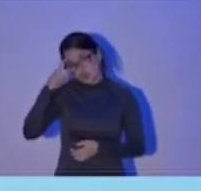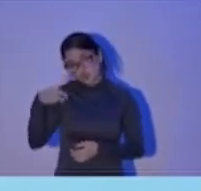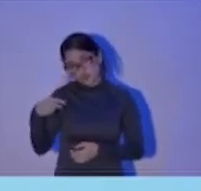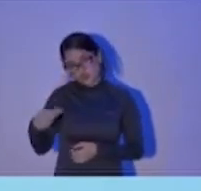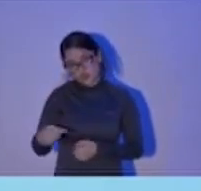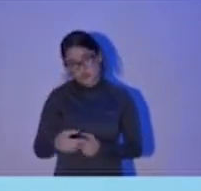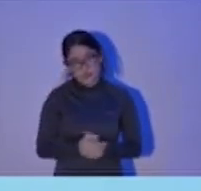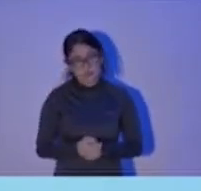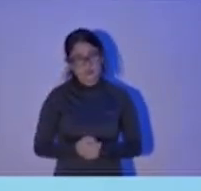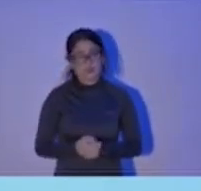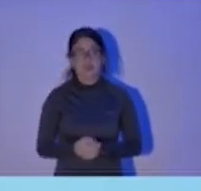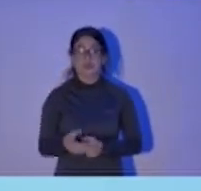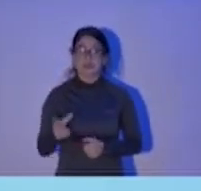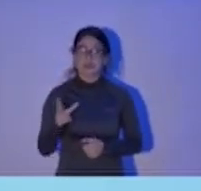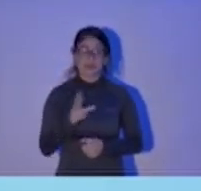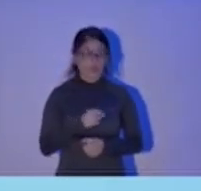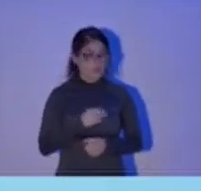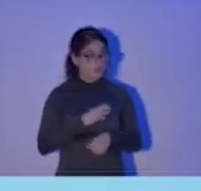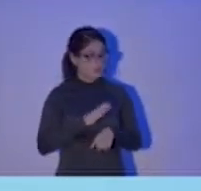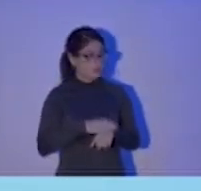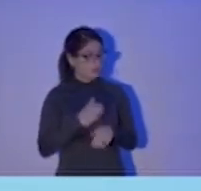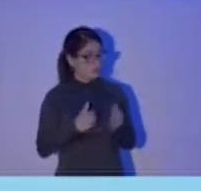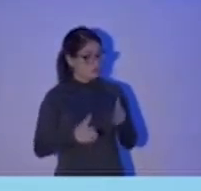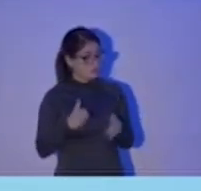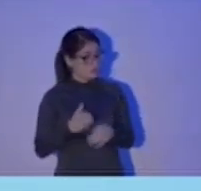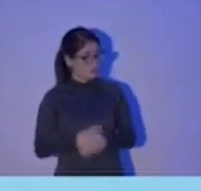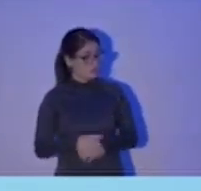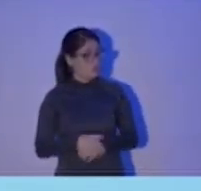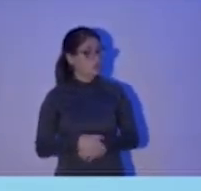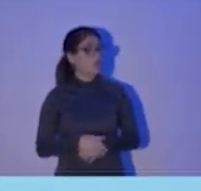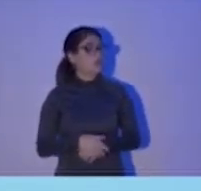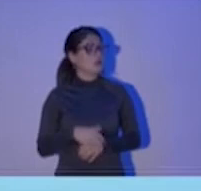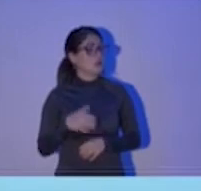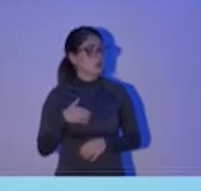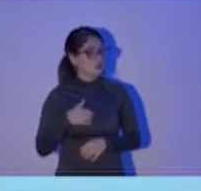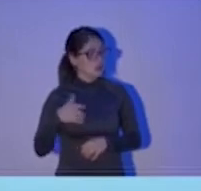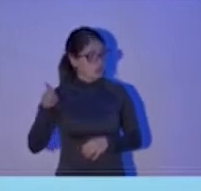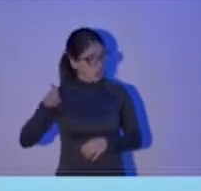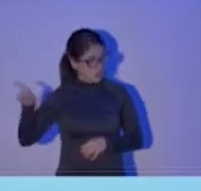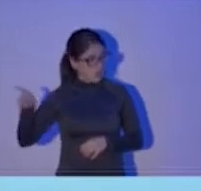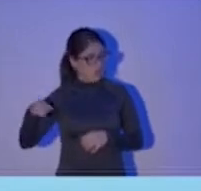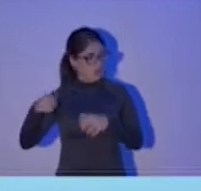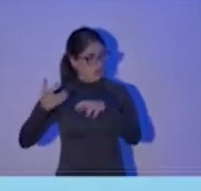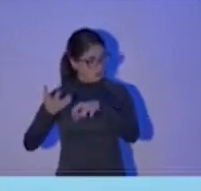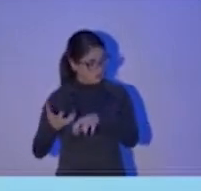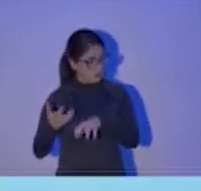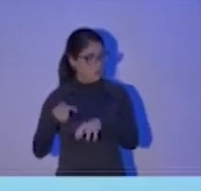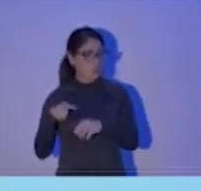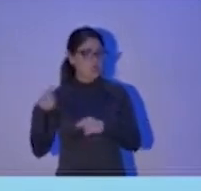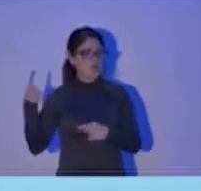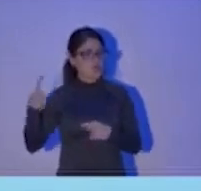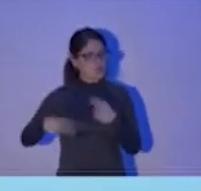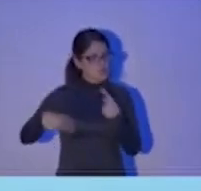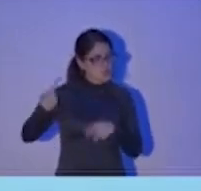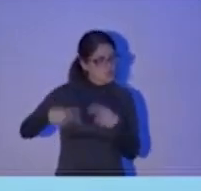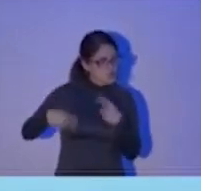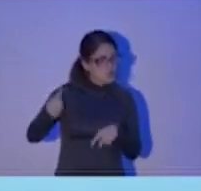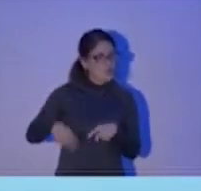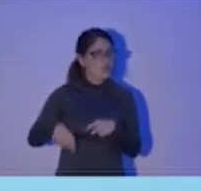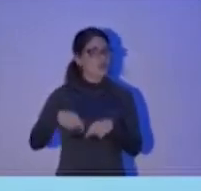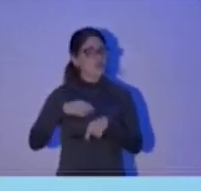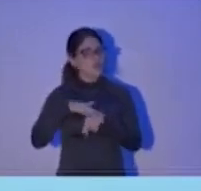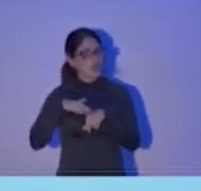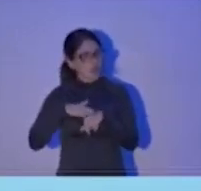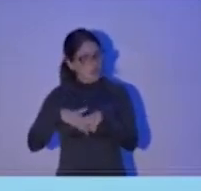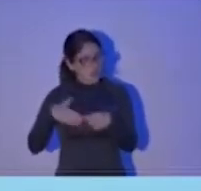excelente momento nós temos para o parlamento dialogar e mostrar todas essas questões, né, para nós, para a sociedade. Essa discussão ela é importante mesmo,